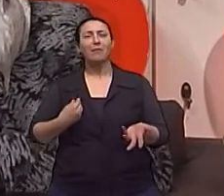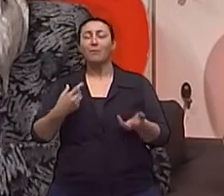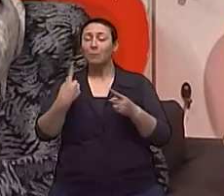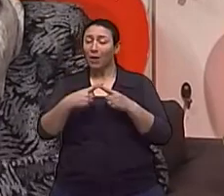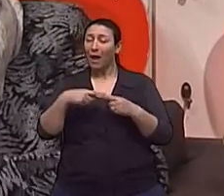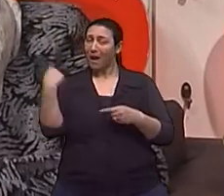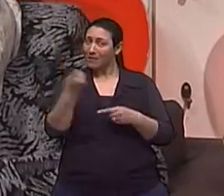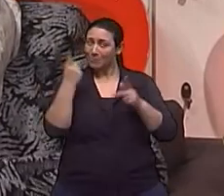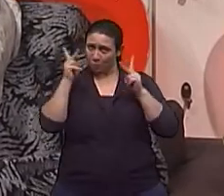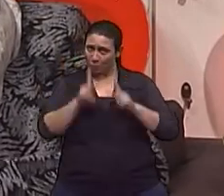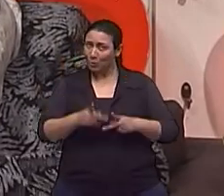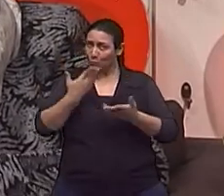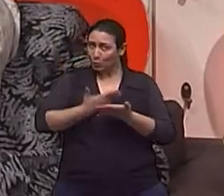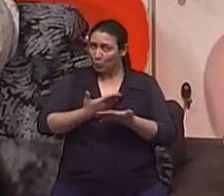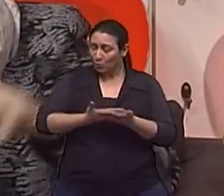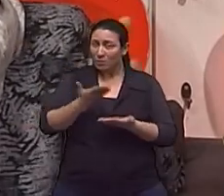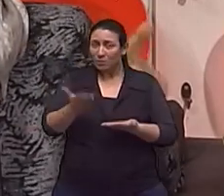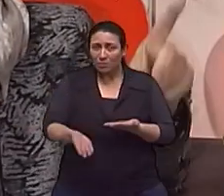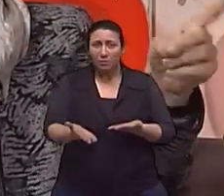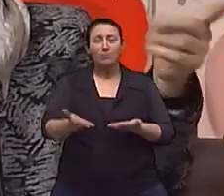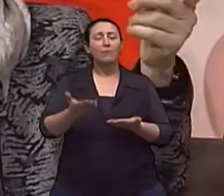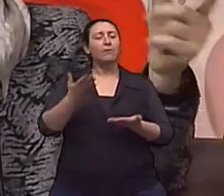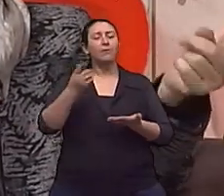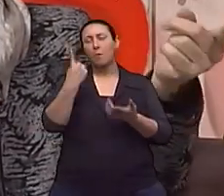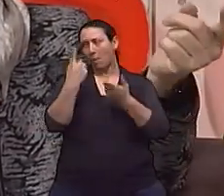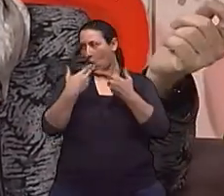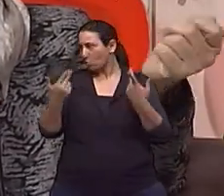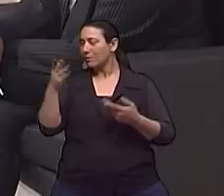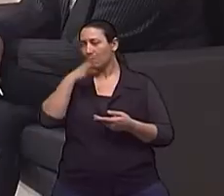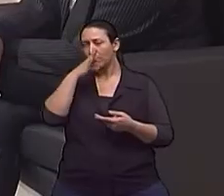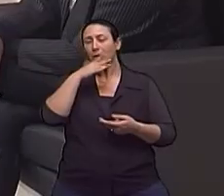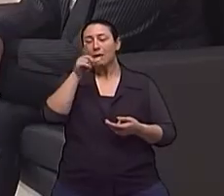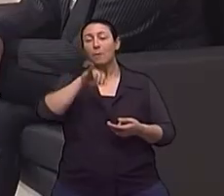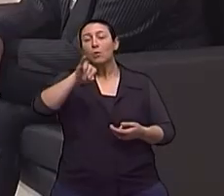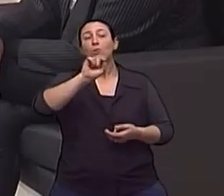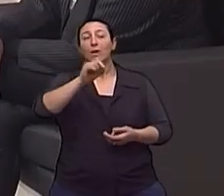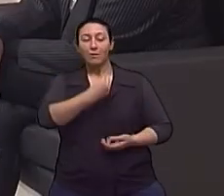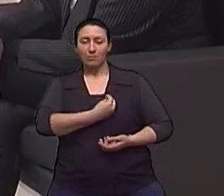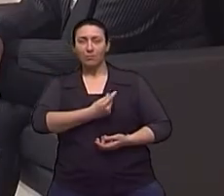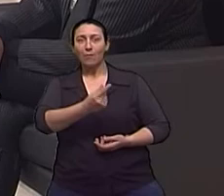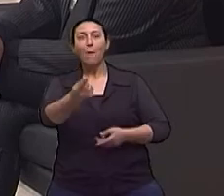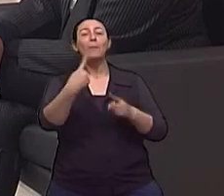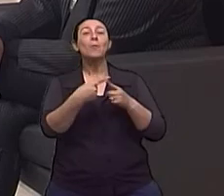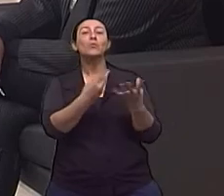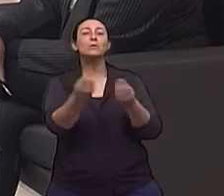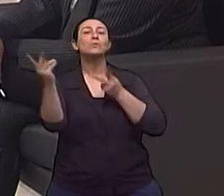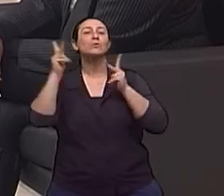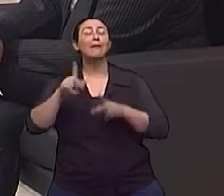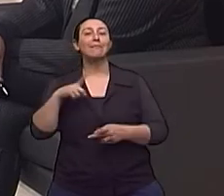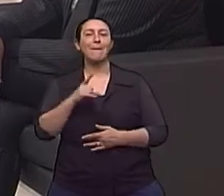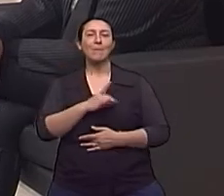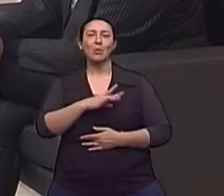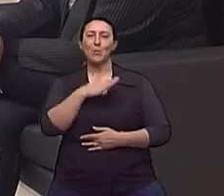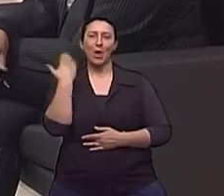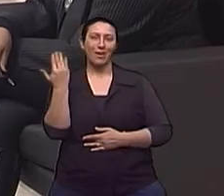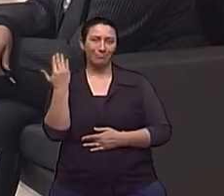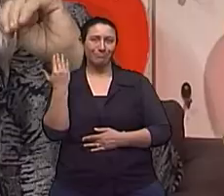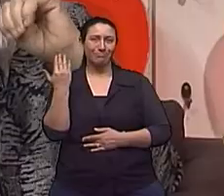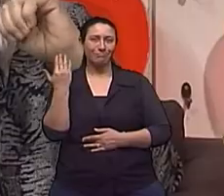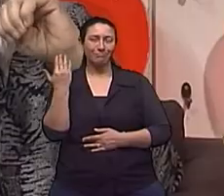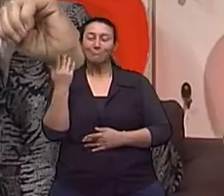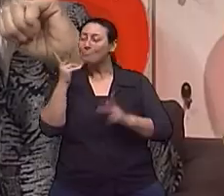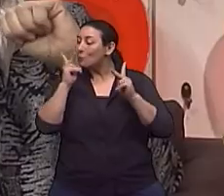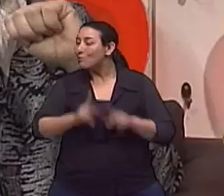pessoas que estudam Essa parte aí dá uma uma coisa da longevidade que é importante as pessoas têm muito medo de morrer exatamente ar